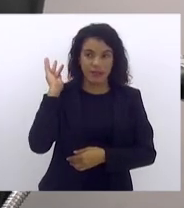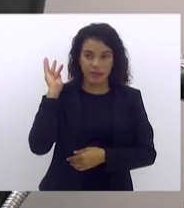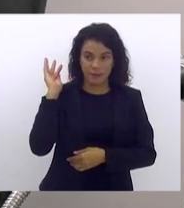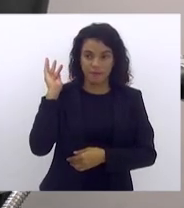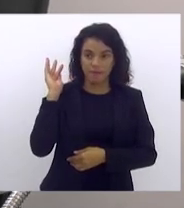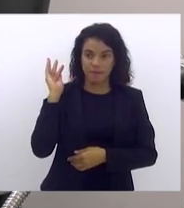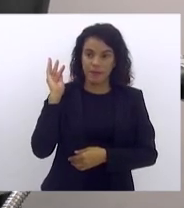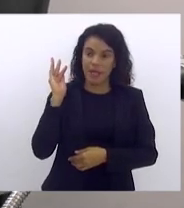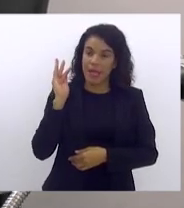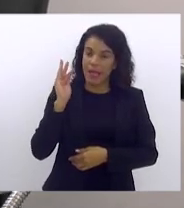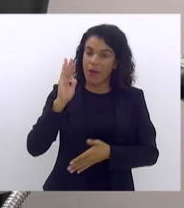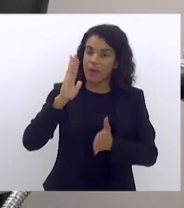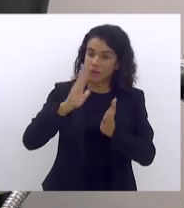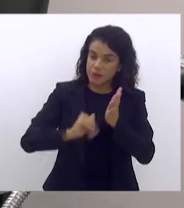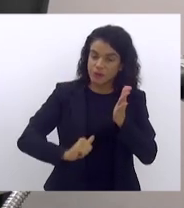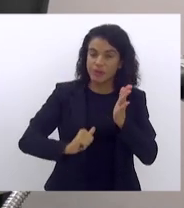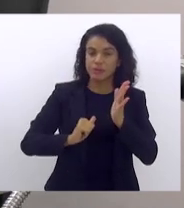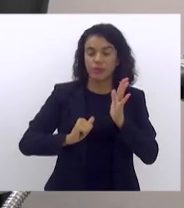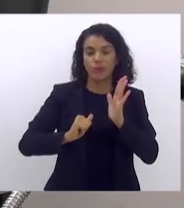é uma supressão